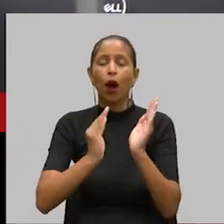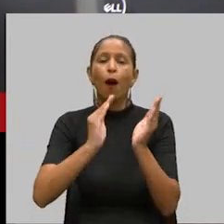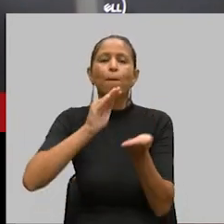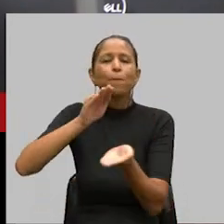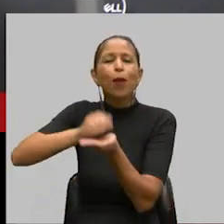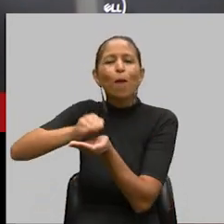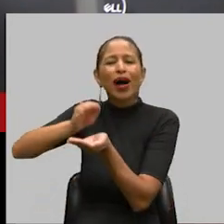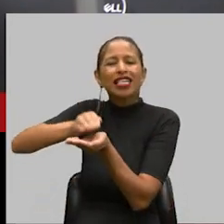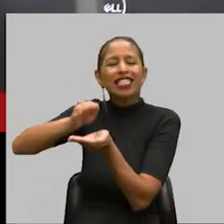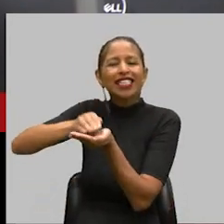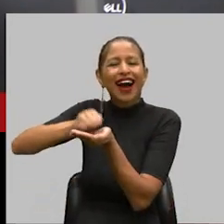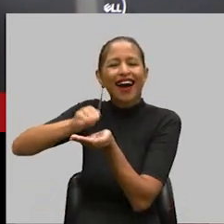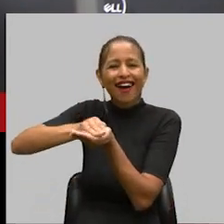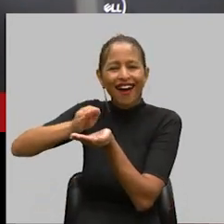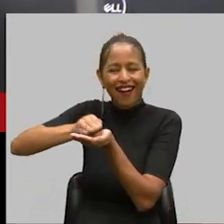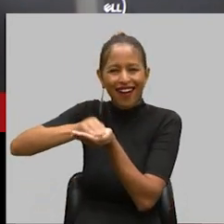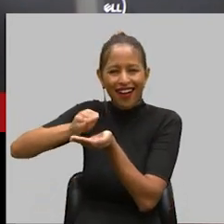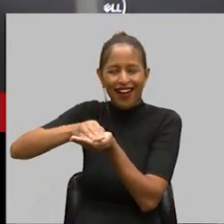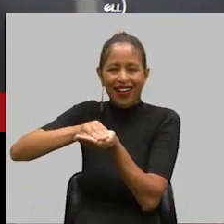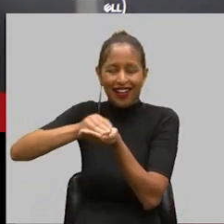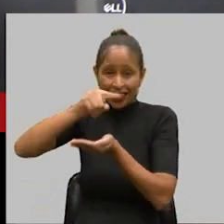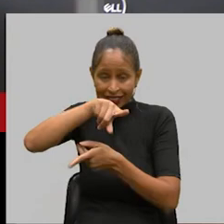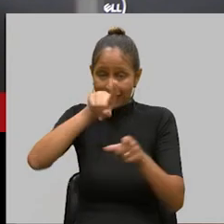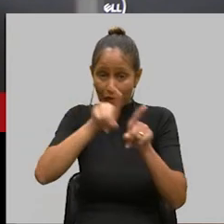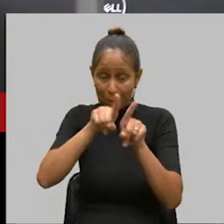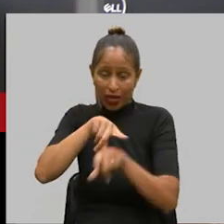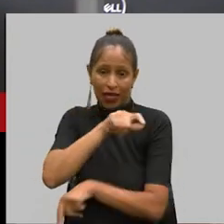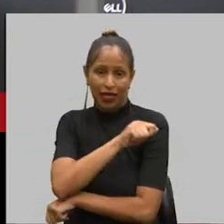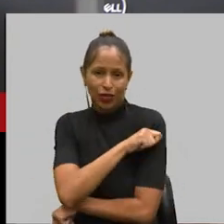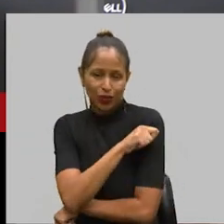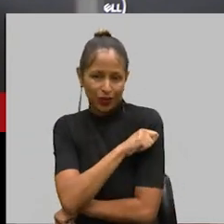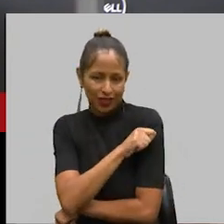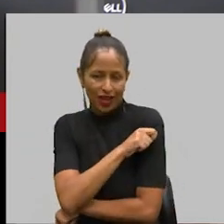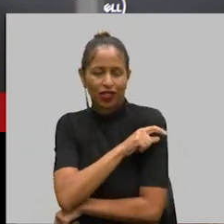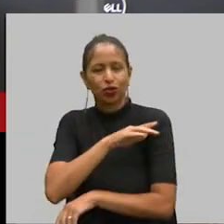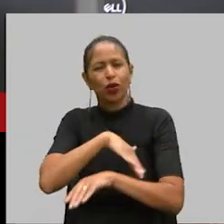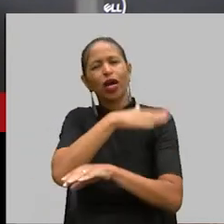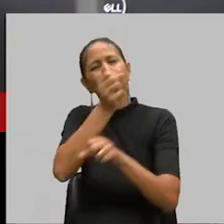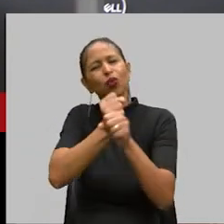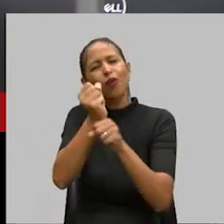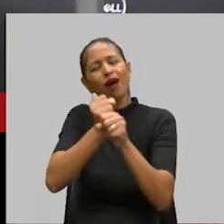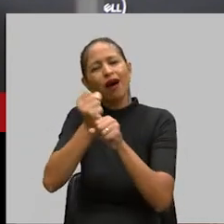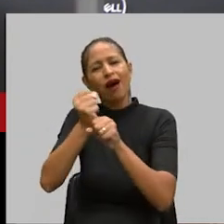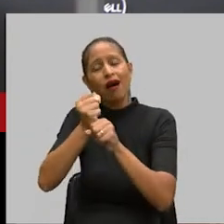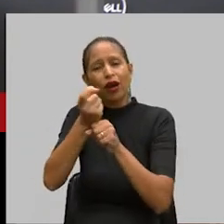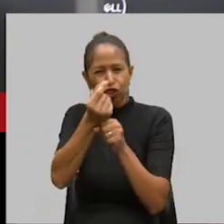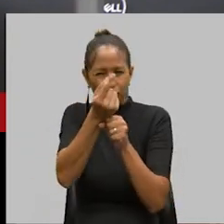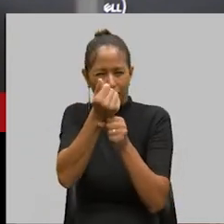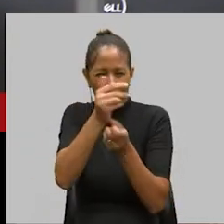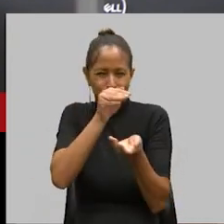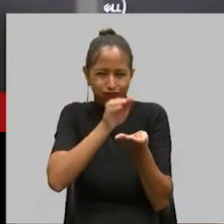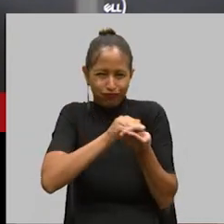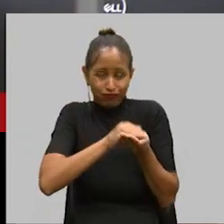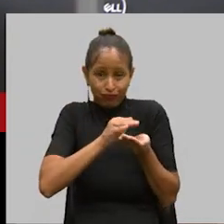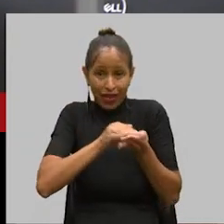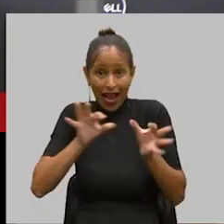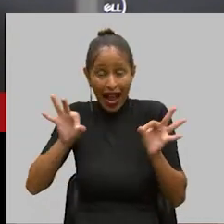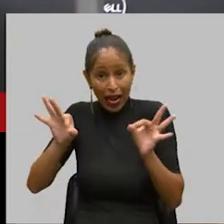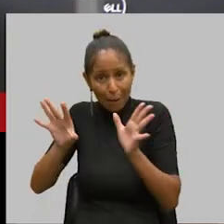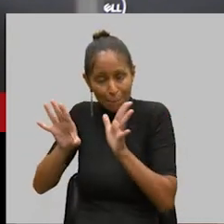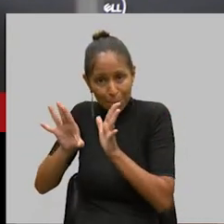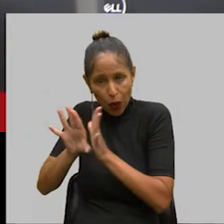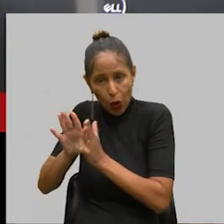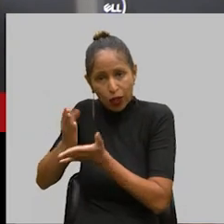escola onde cada estudante vai também receber durante o ano uma poupança e quando ele terminar o Ensino